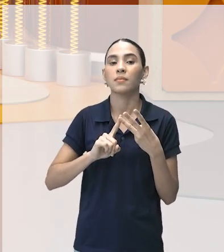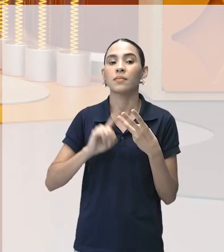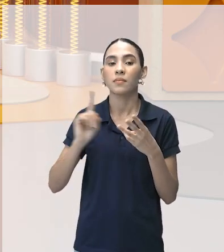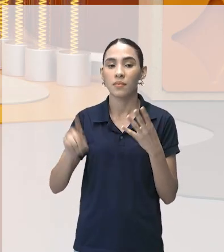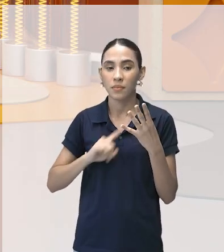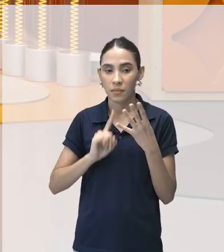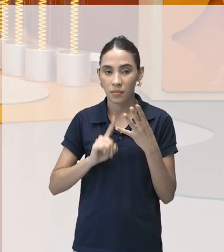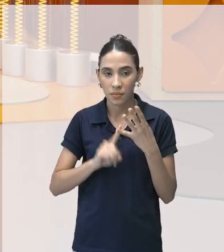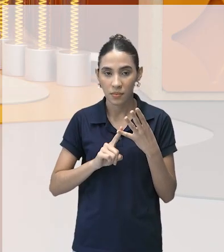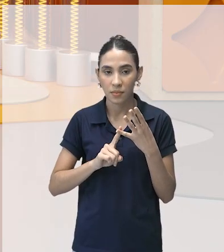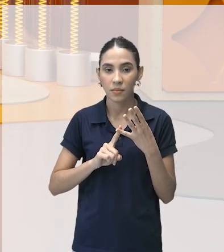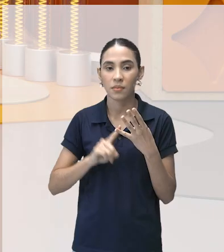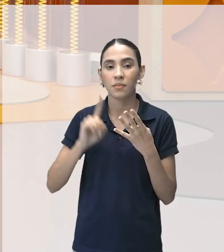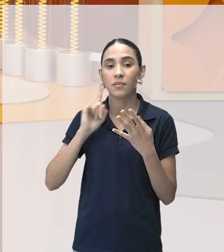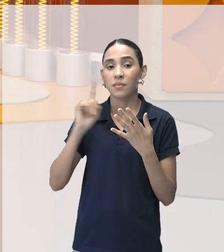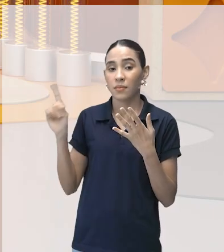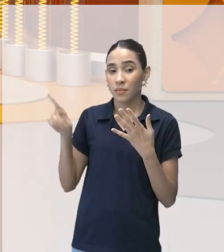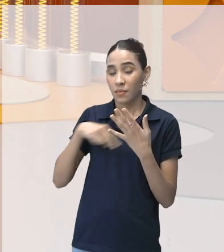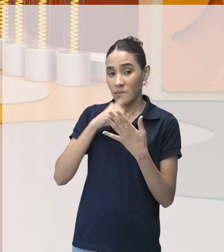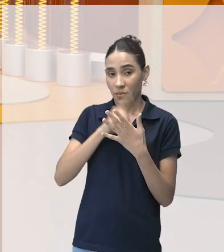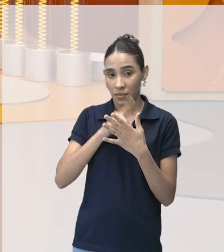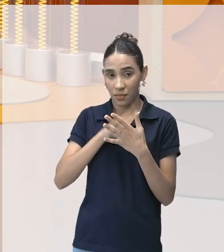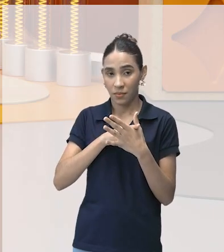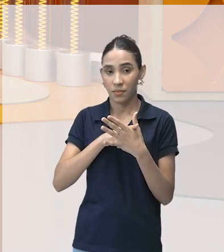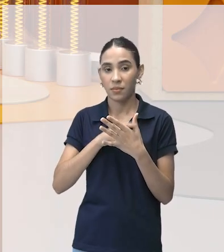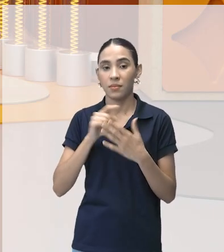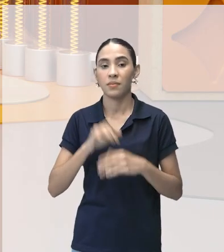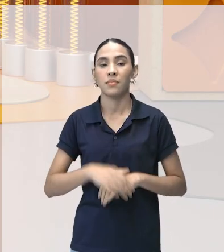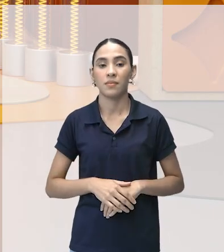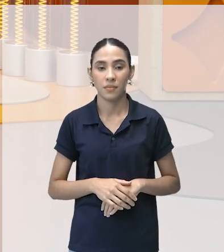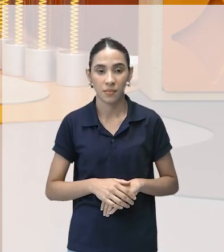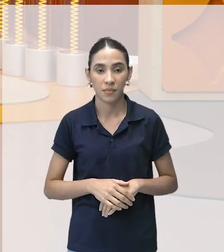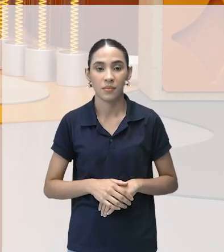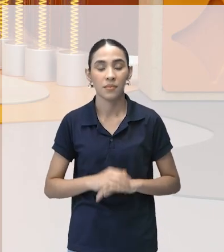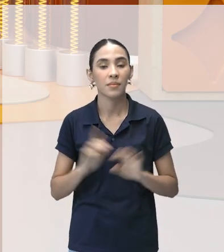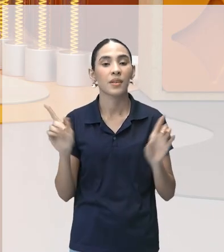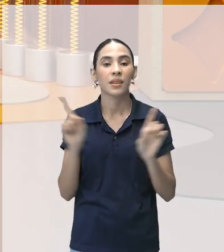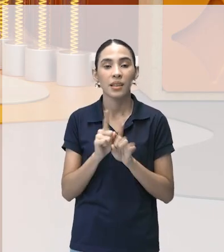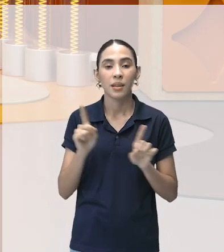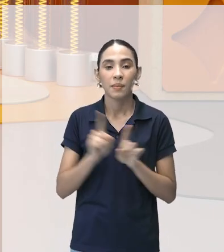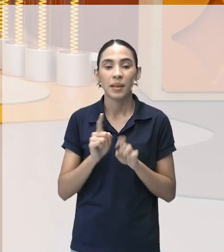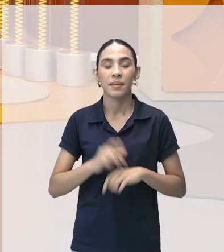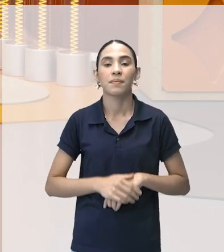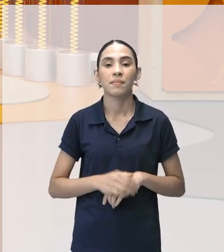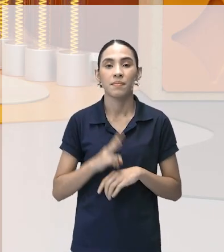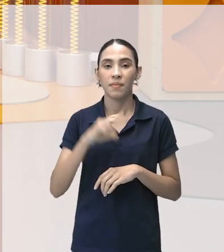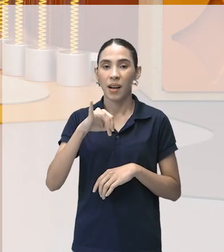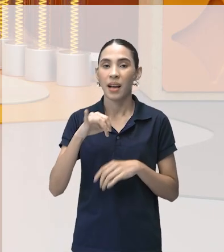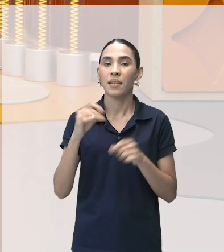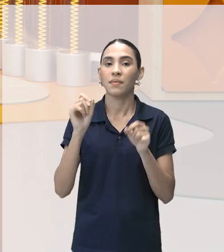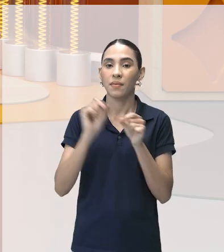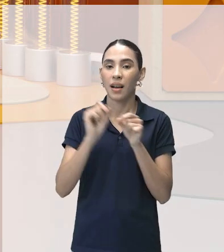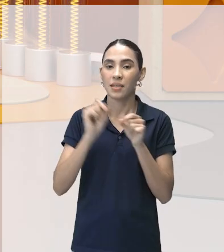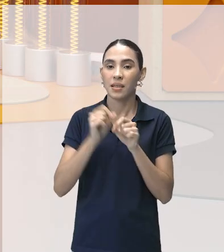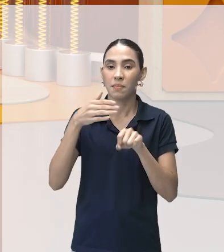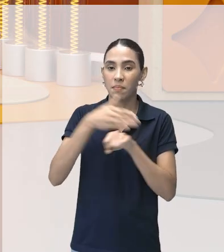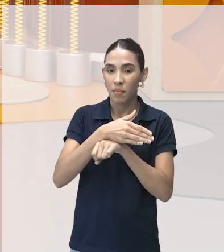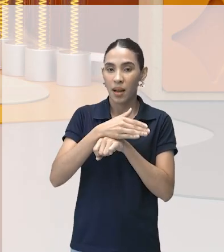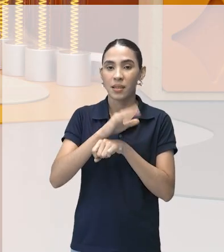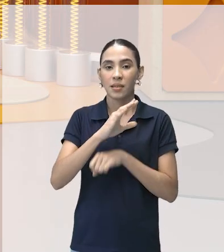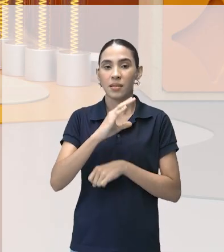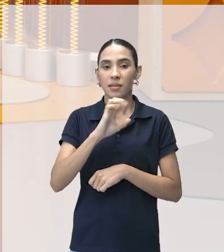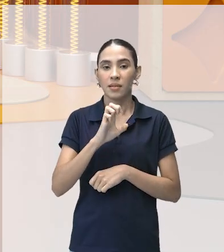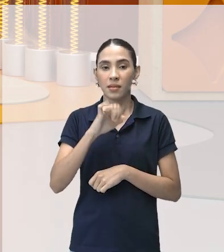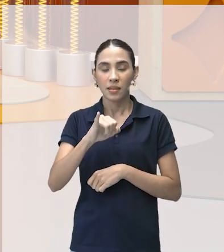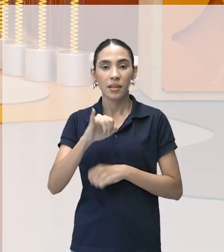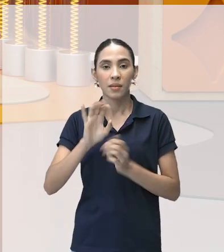Tadiquistão, Turcomenistão e Uzbequistão também aí vão fazer parte da CEI, já vão estar